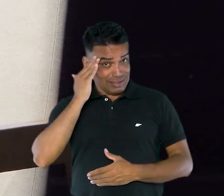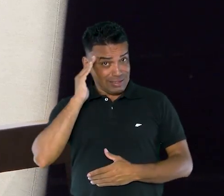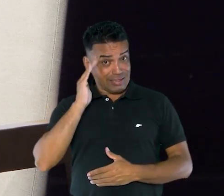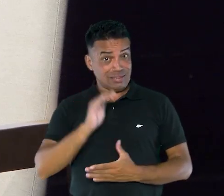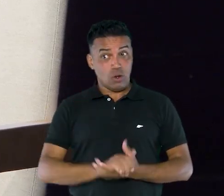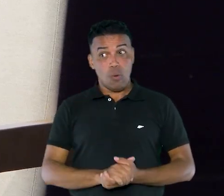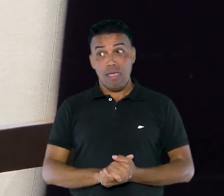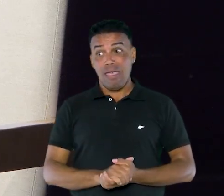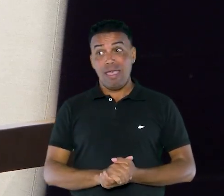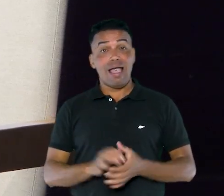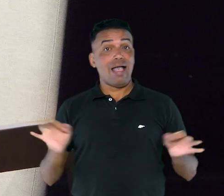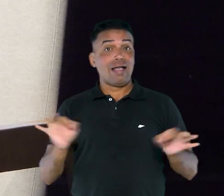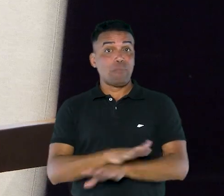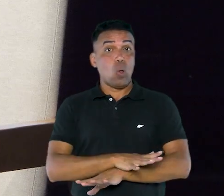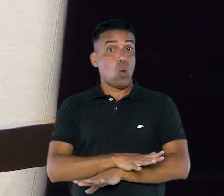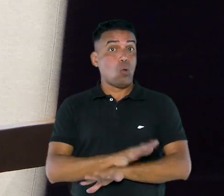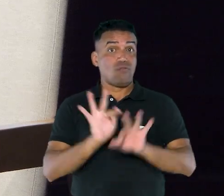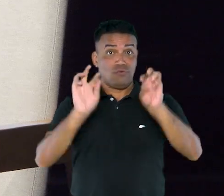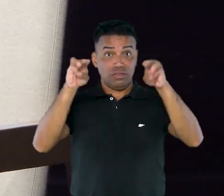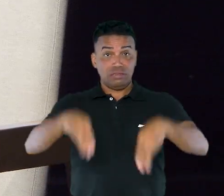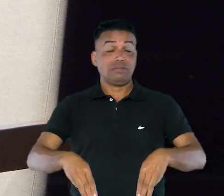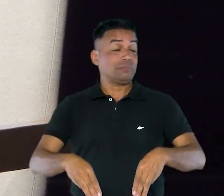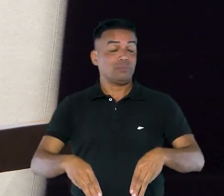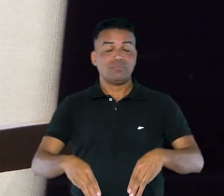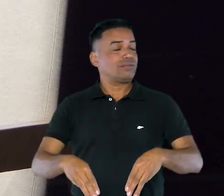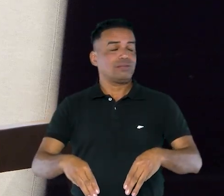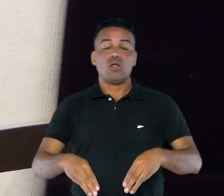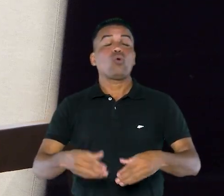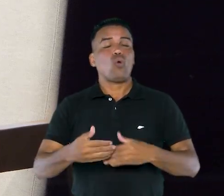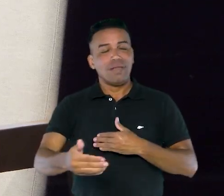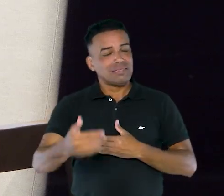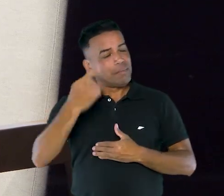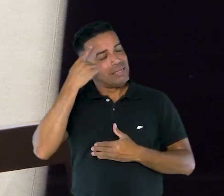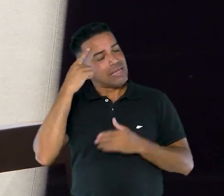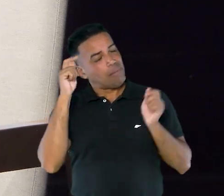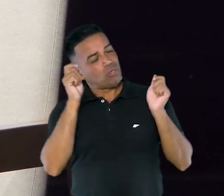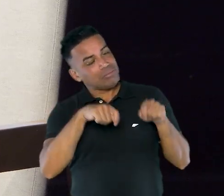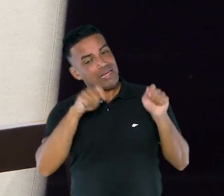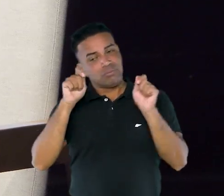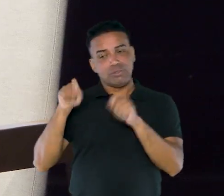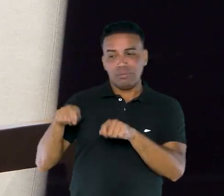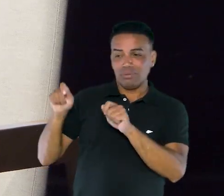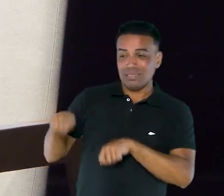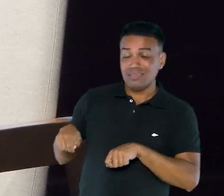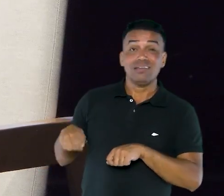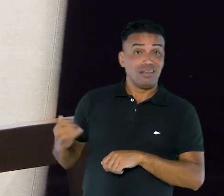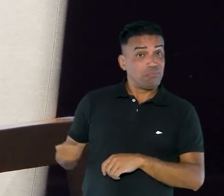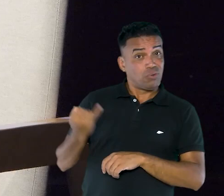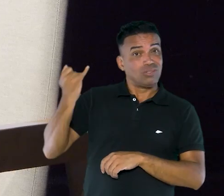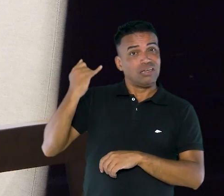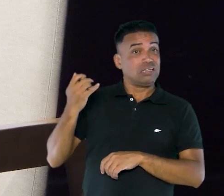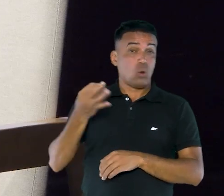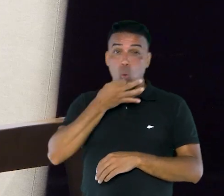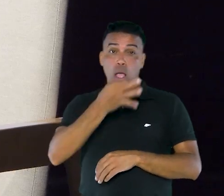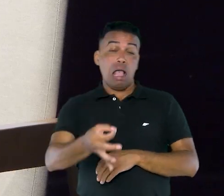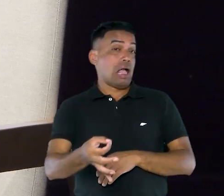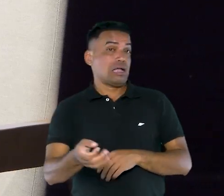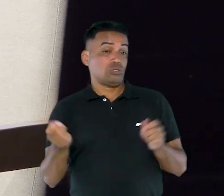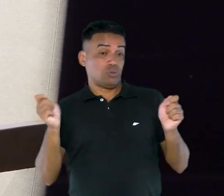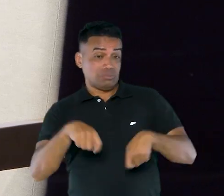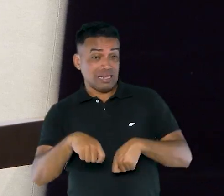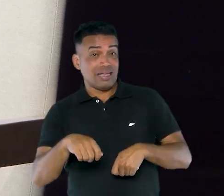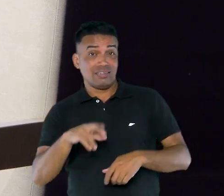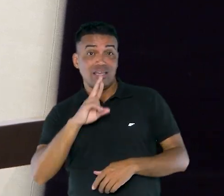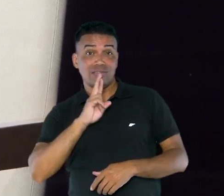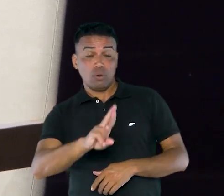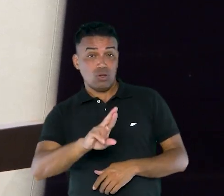é uma condenação, a gente começa a pensar em possibilidades. E pensar em possibilidades é muito importante. E eu não acho que a gente vai pensar em possibilidades